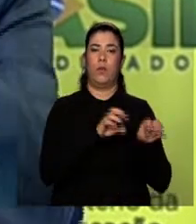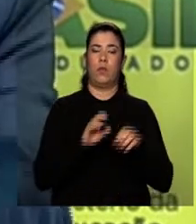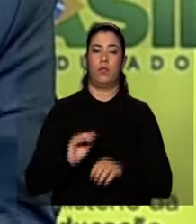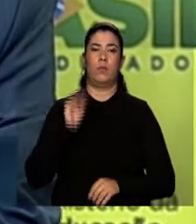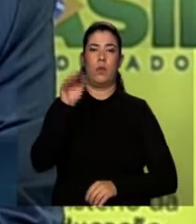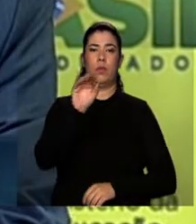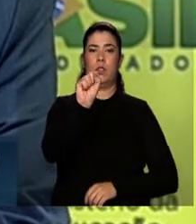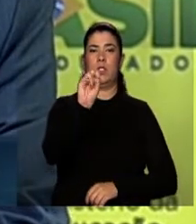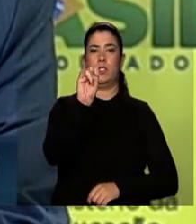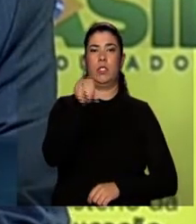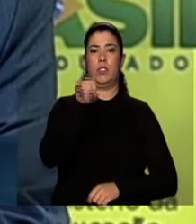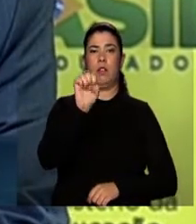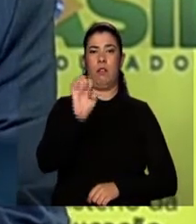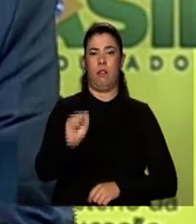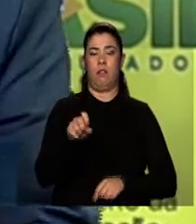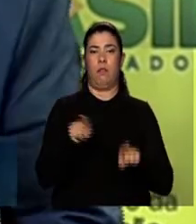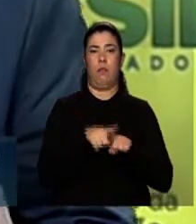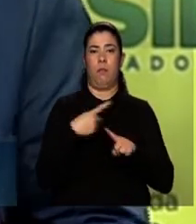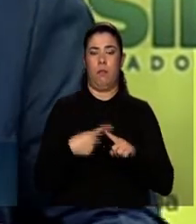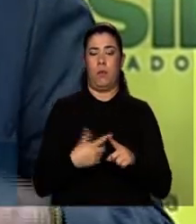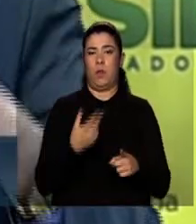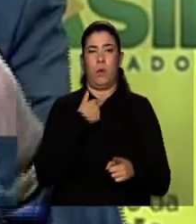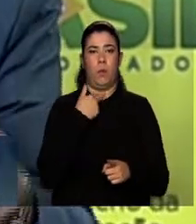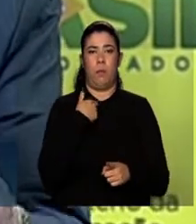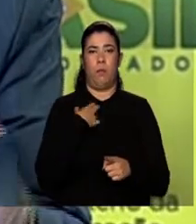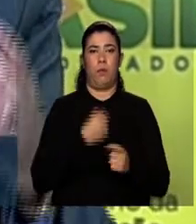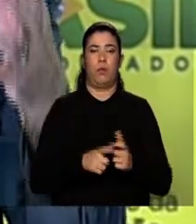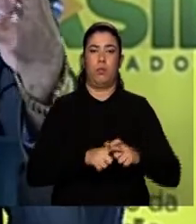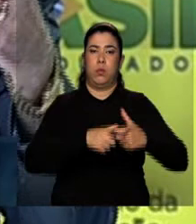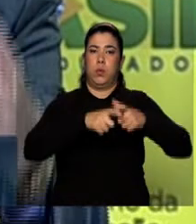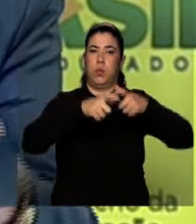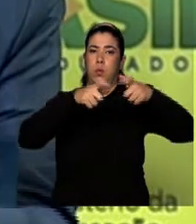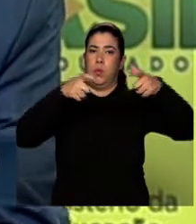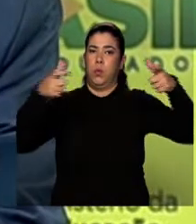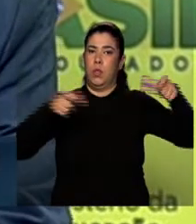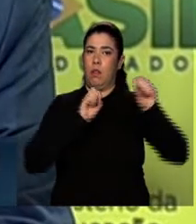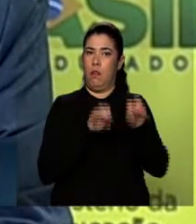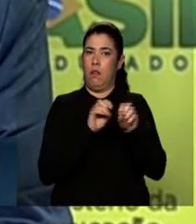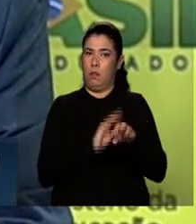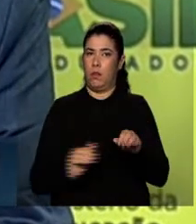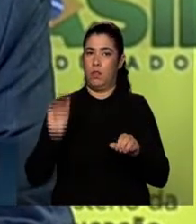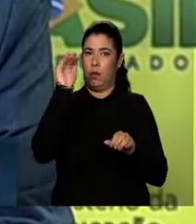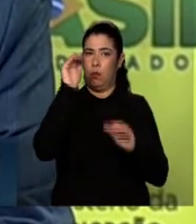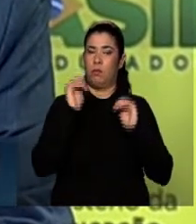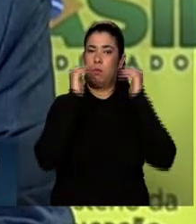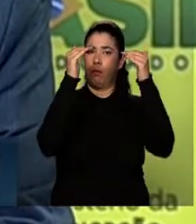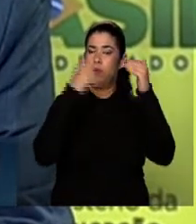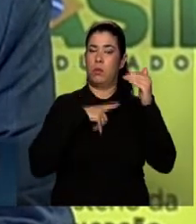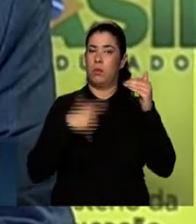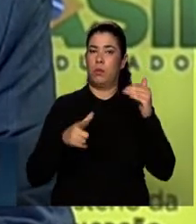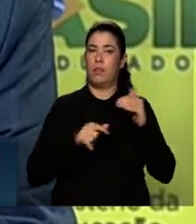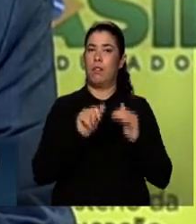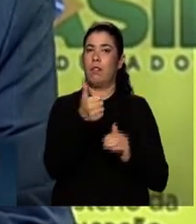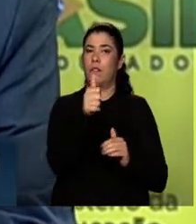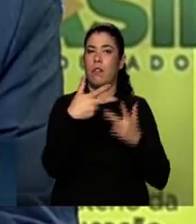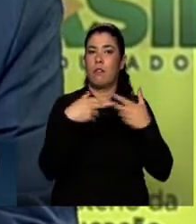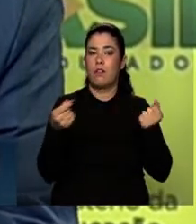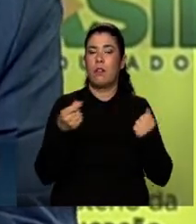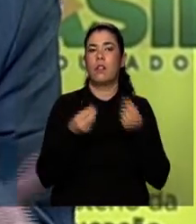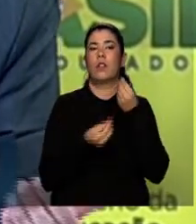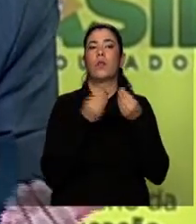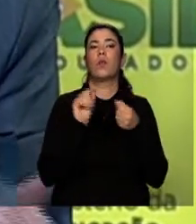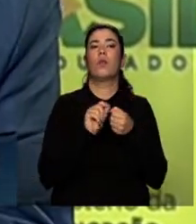nenhum controle de qualidade, porque você não pode expandir se você não tiver critérios objetivos de avaliação. E